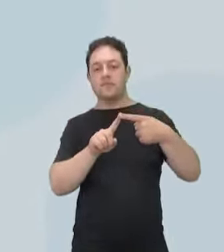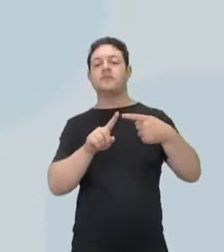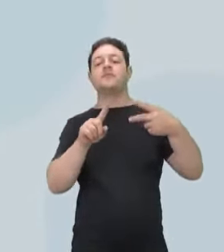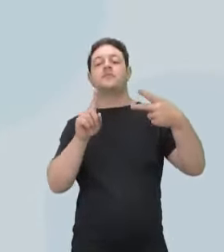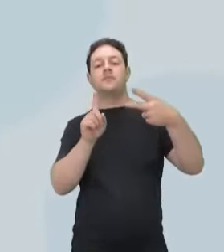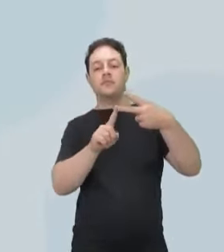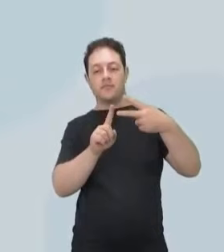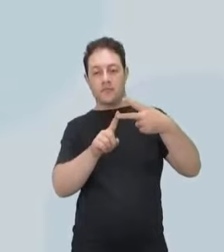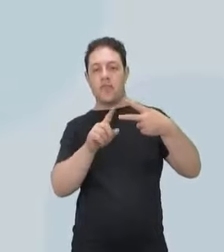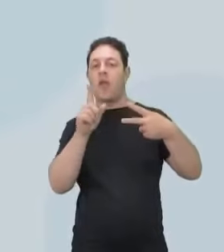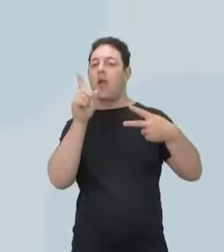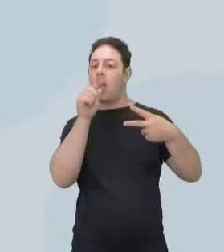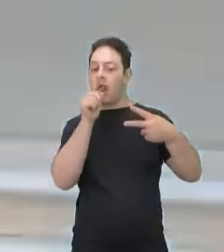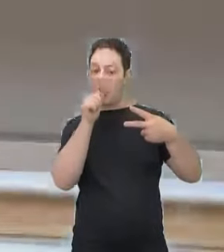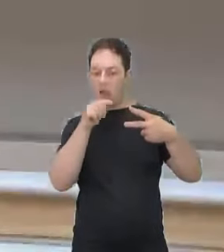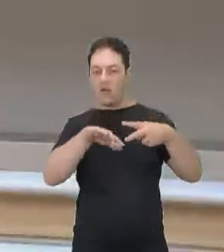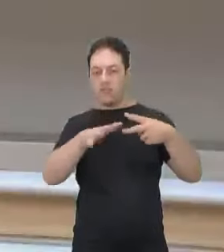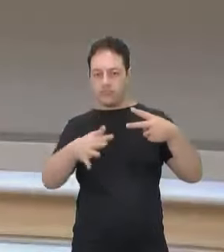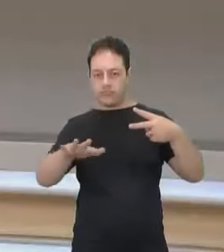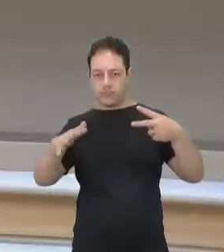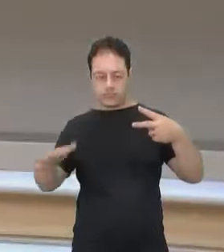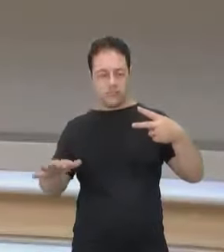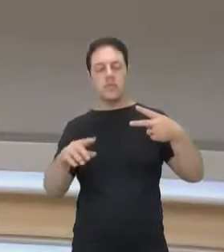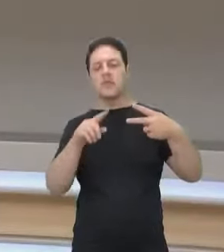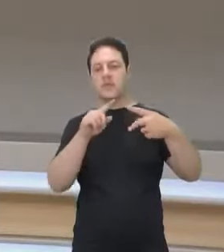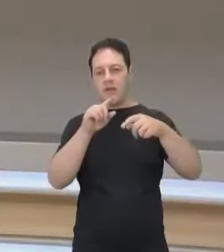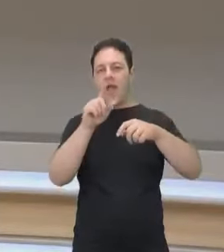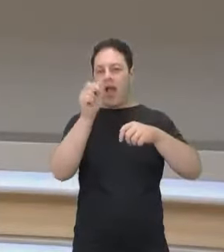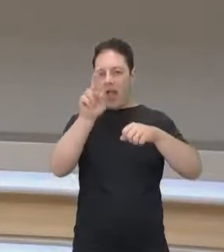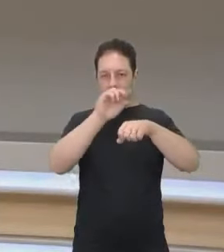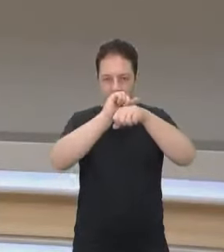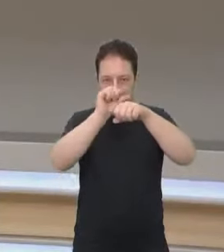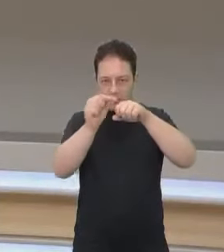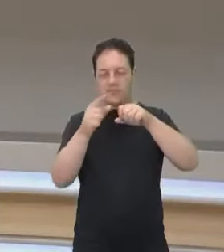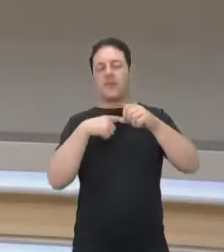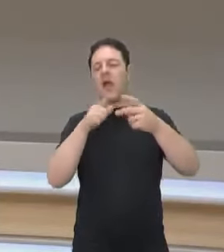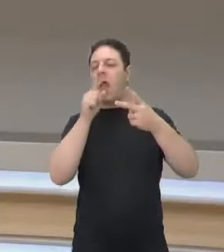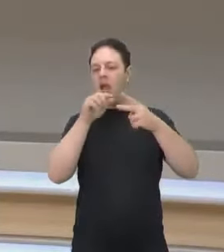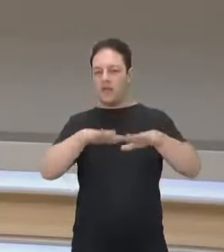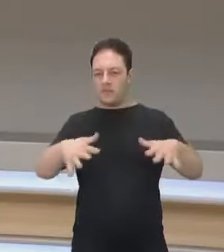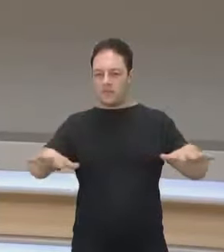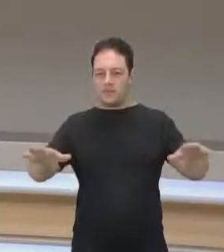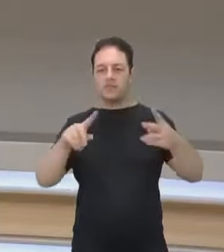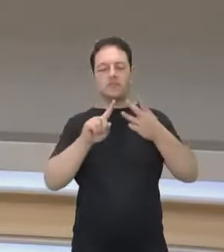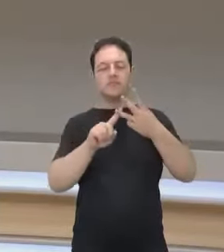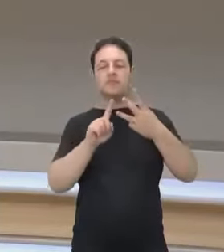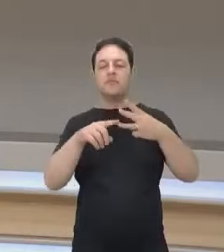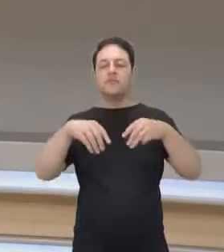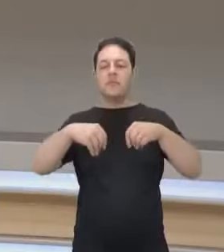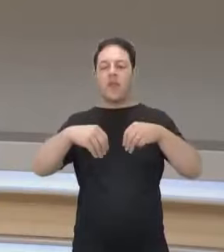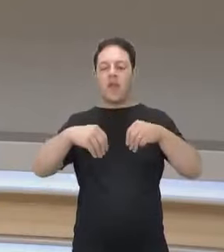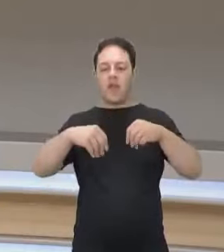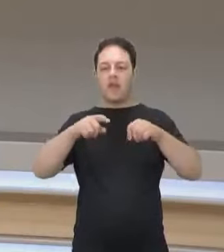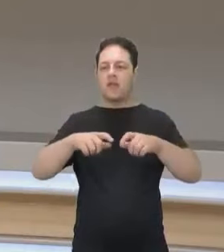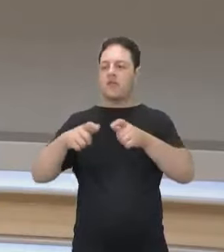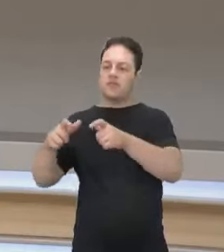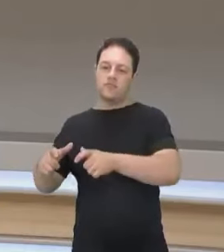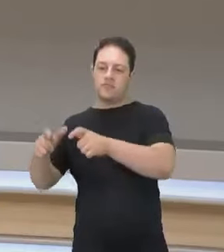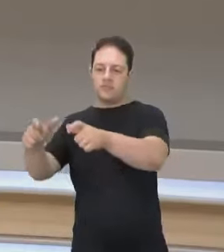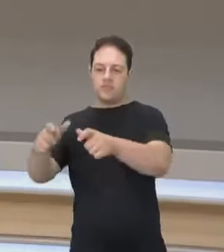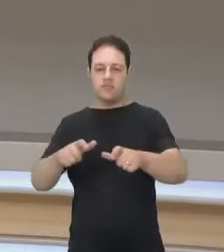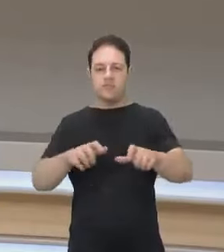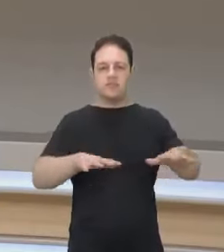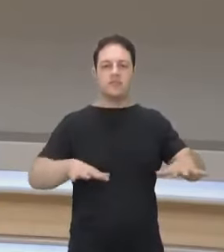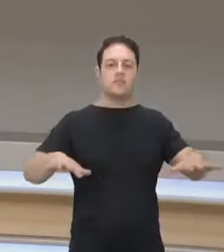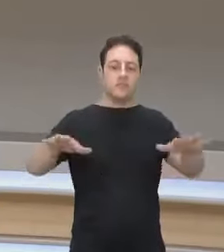atmosfera, os líquidos, que são os oceanos, as grandes massas de água, né, e a massa de terra, os continentes.